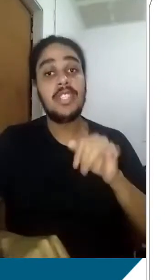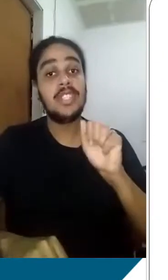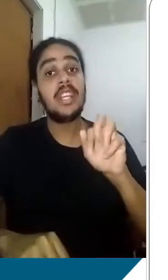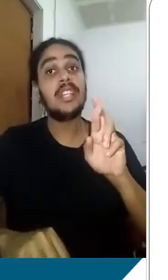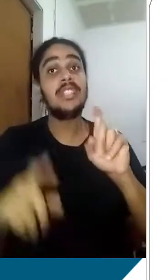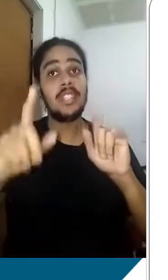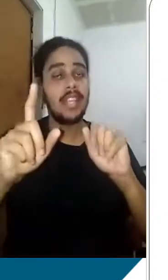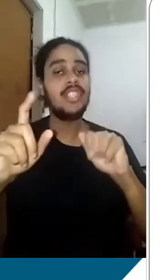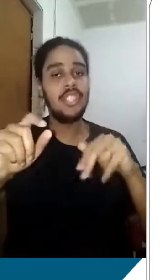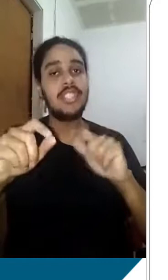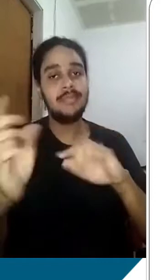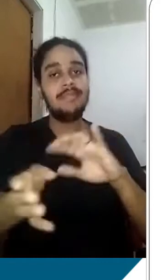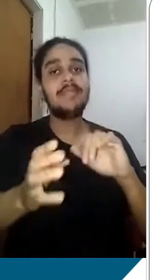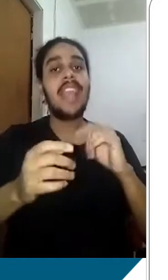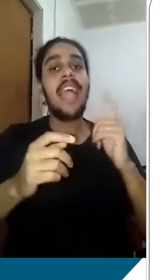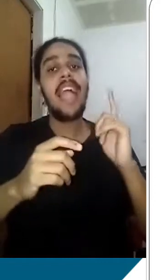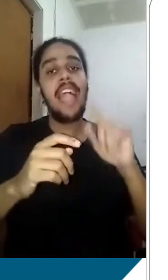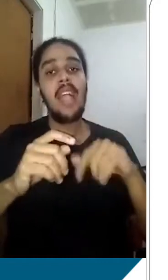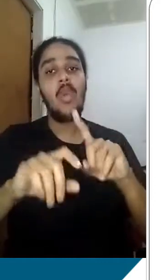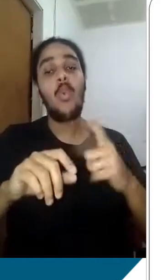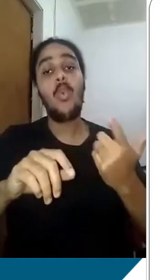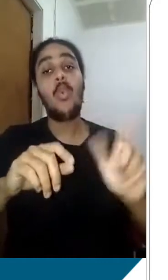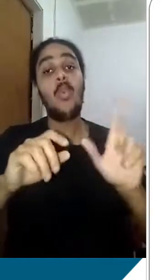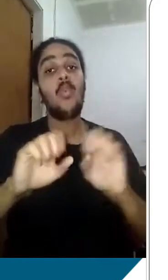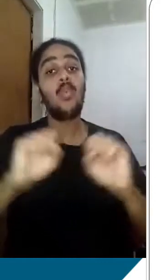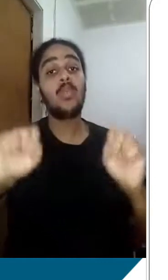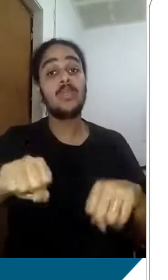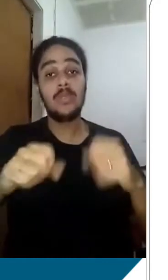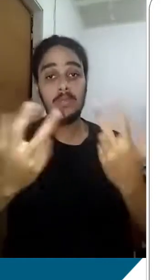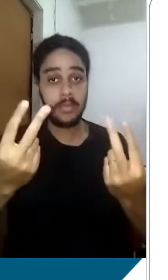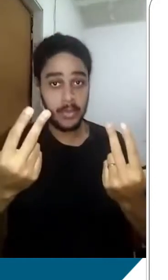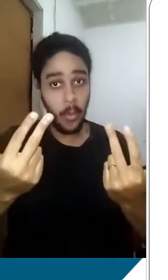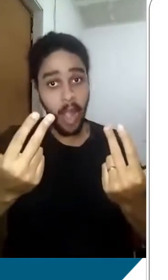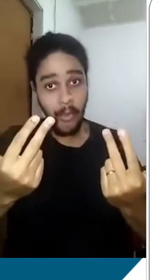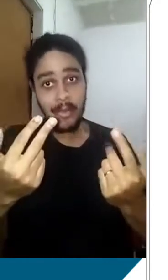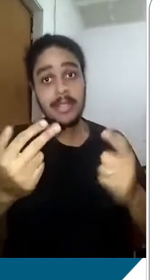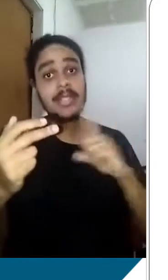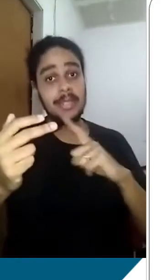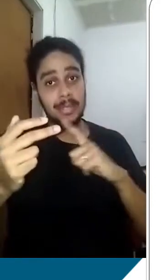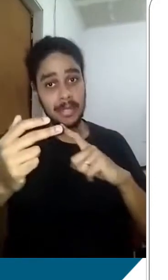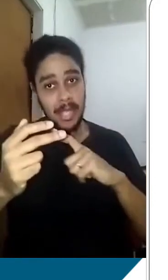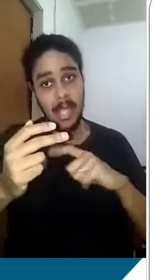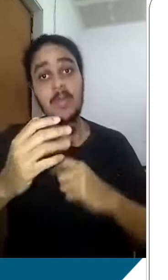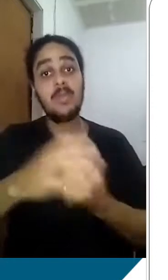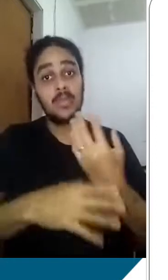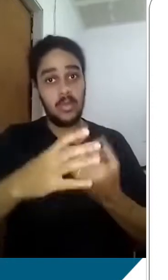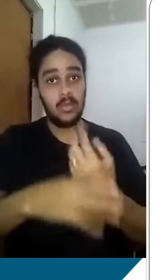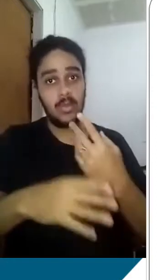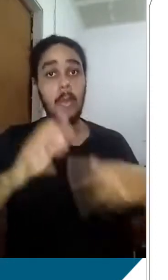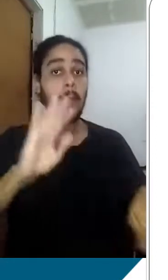A jardinagem é um outro sistema, né, que igualmente tem sua produção voltada